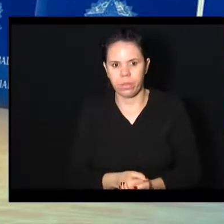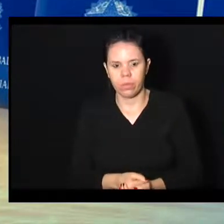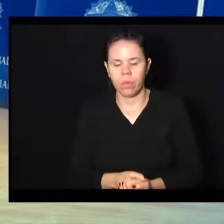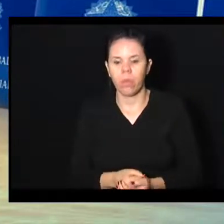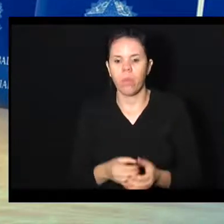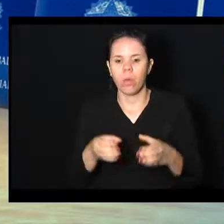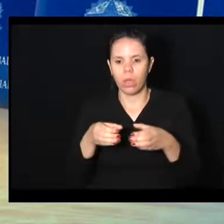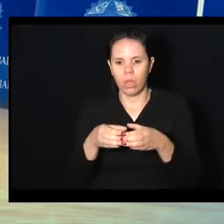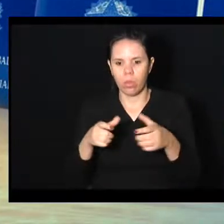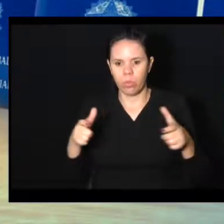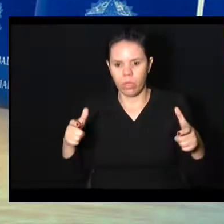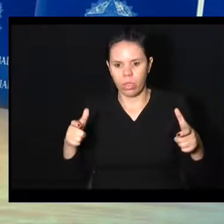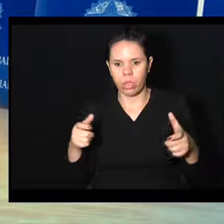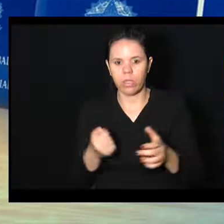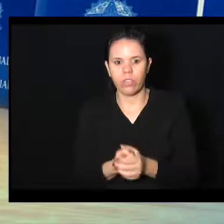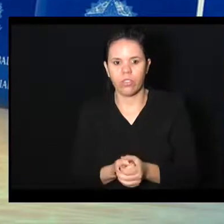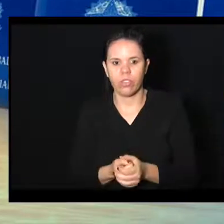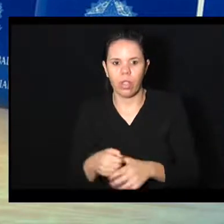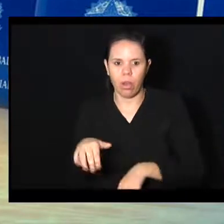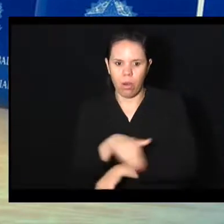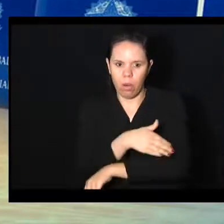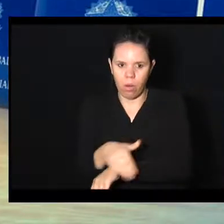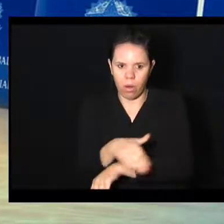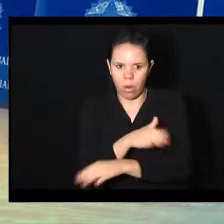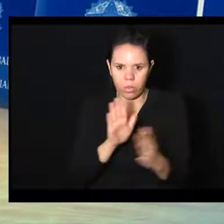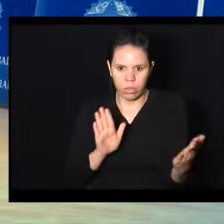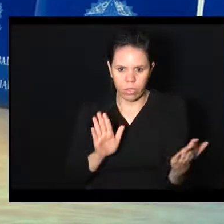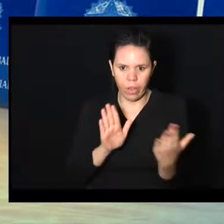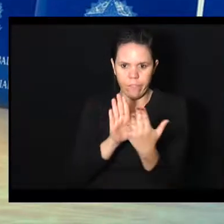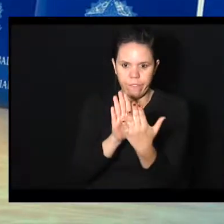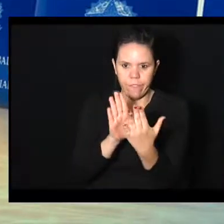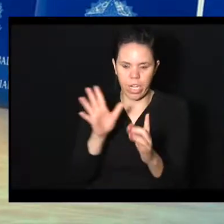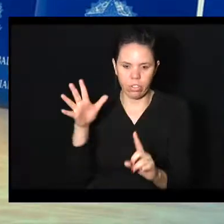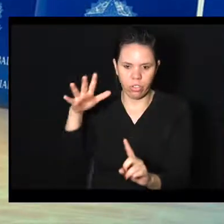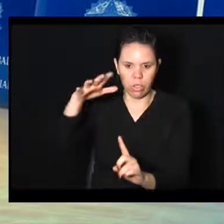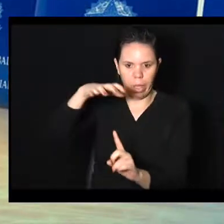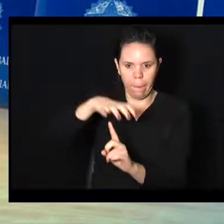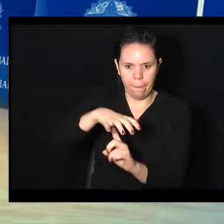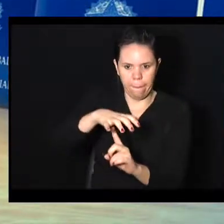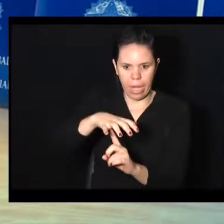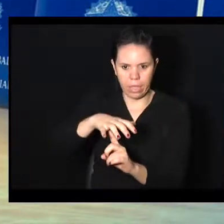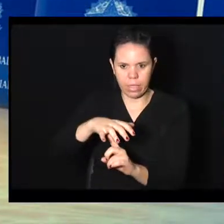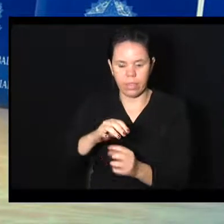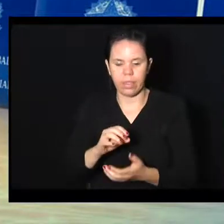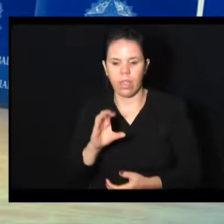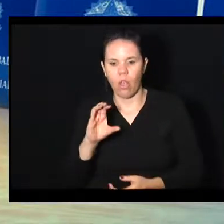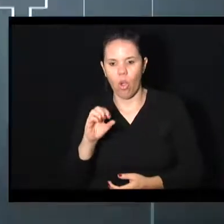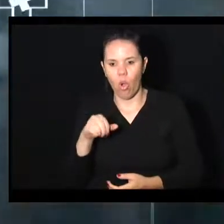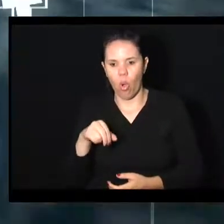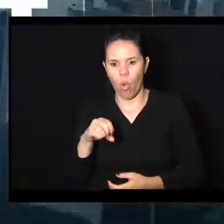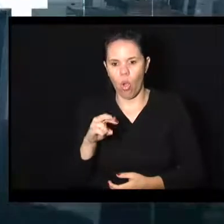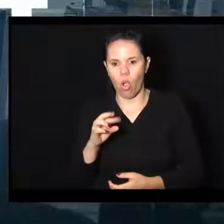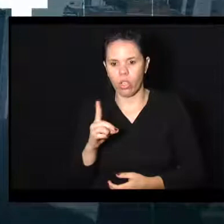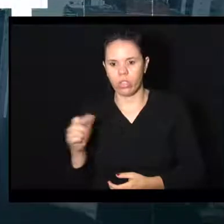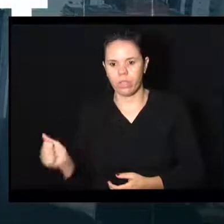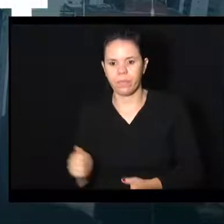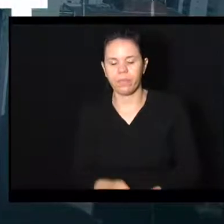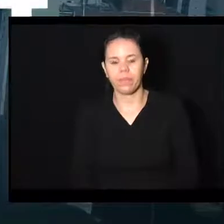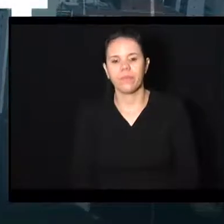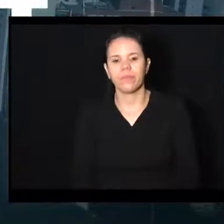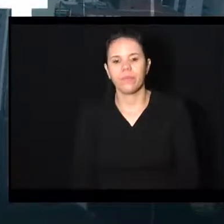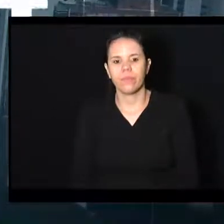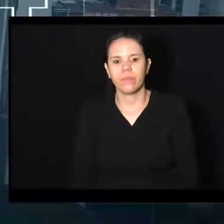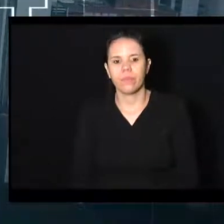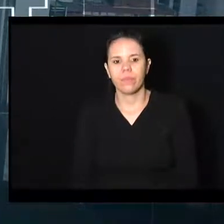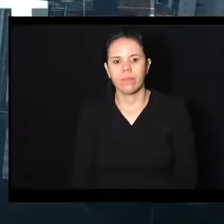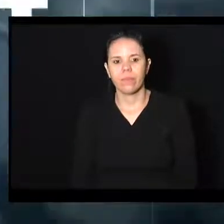Campo Grande está situada na Rua Manuel Machado Pereira, 902, na Praça da Concórdia.